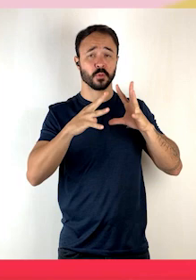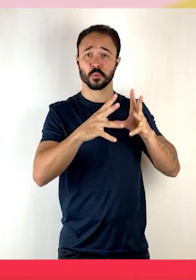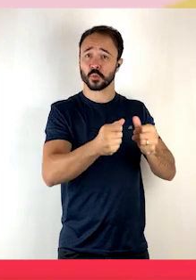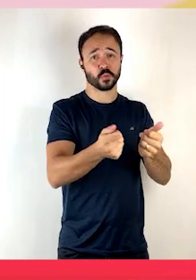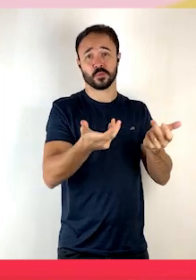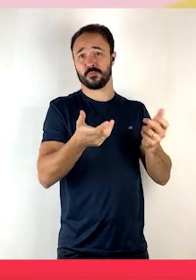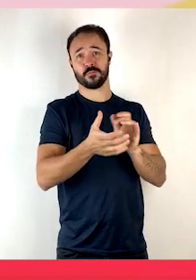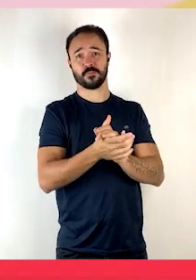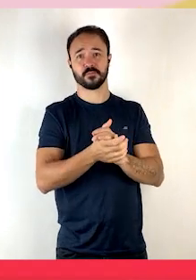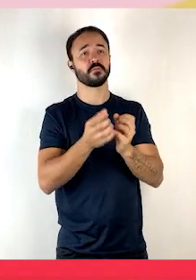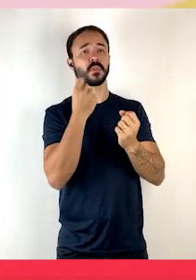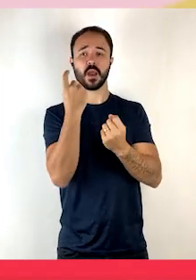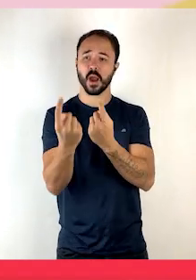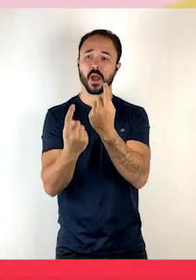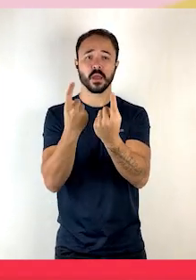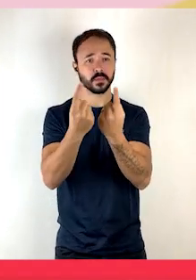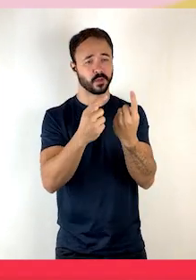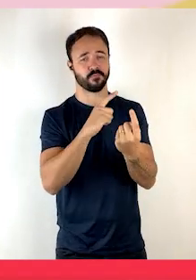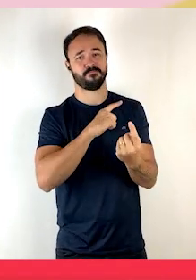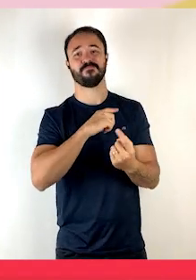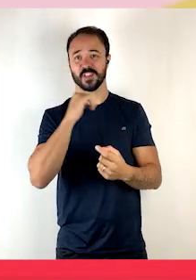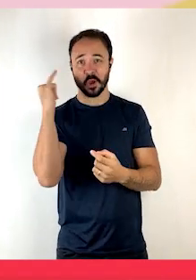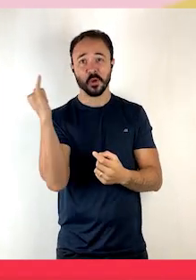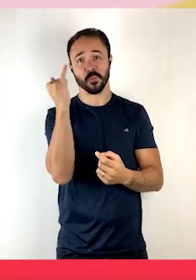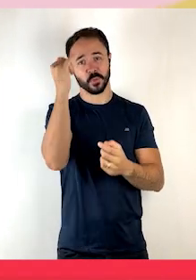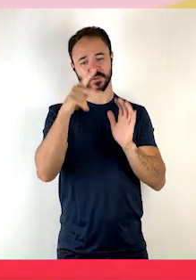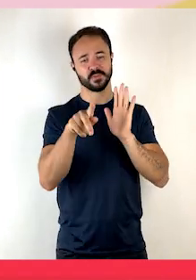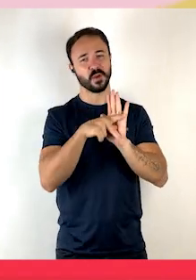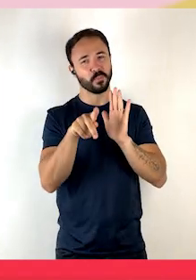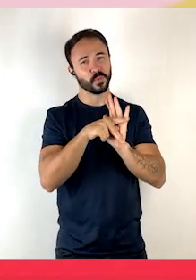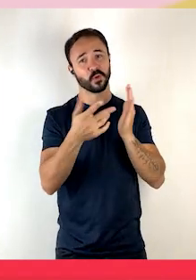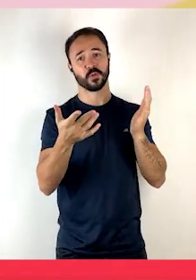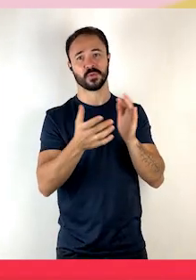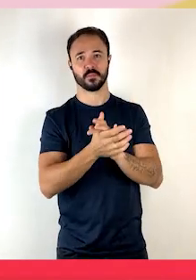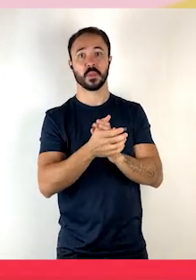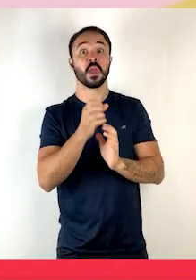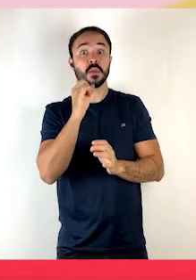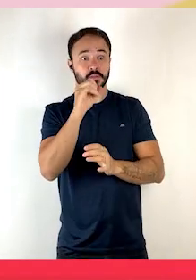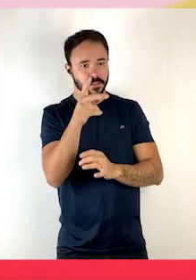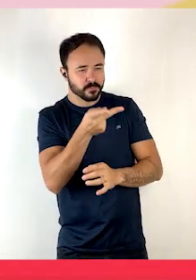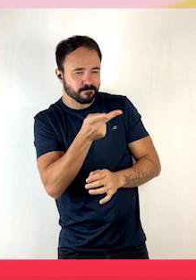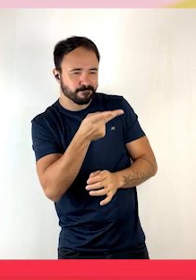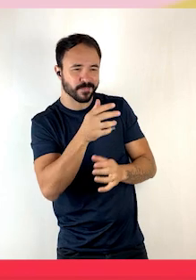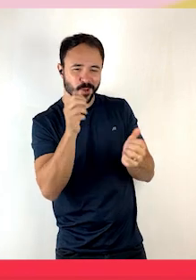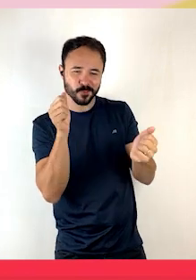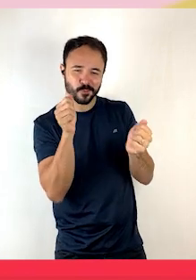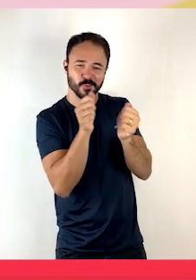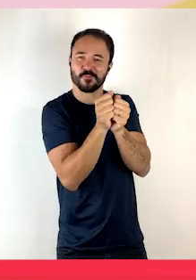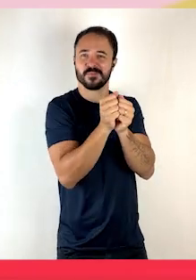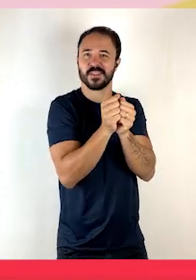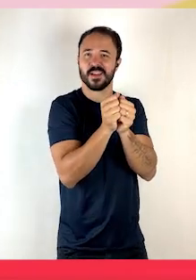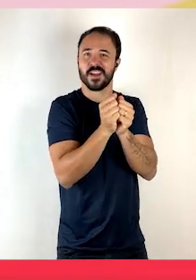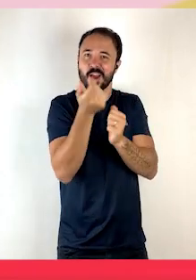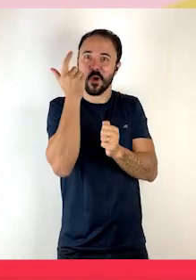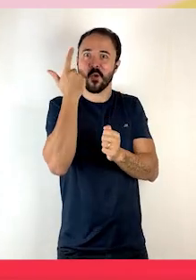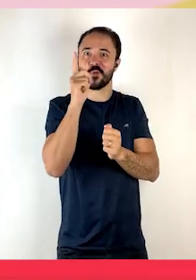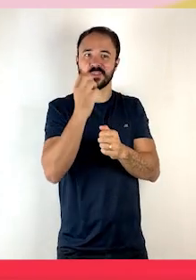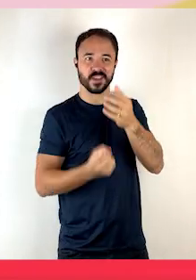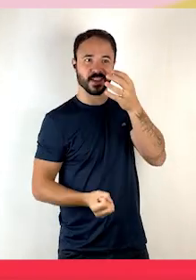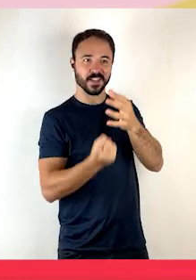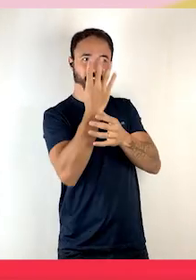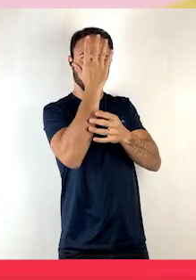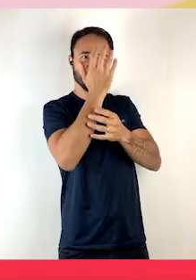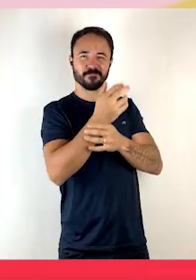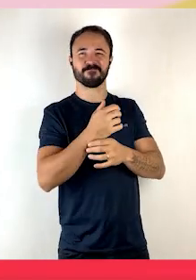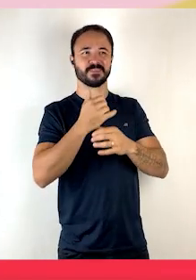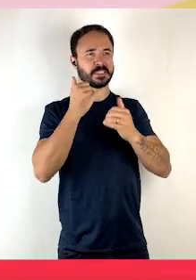todos nós. Cada uma tem a sua importância. E se vocês se juntarem, vocês conseguem criar